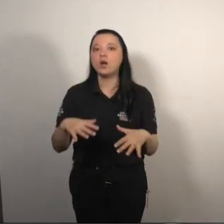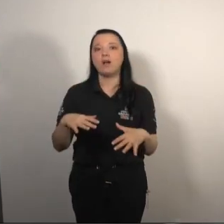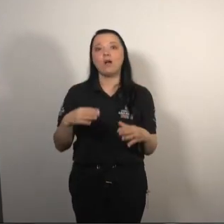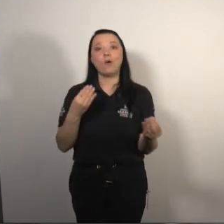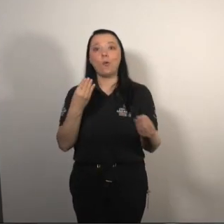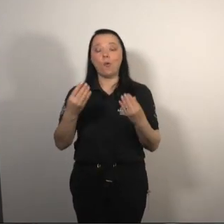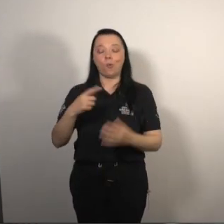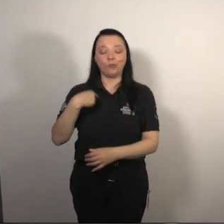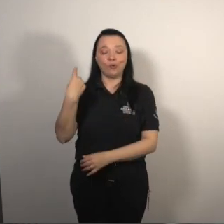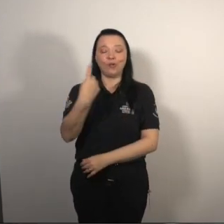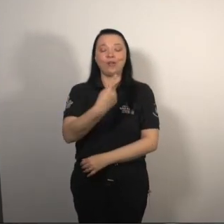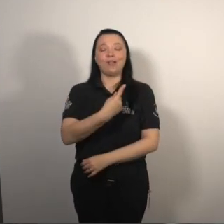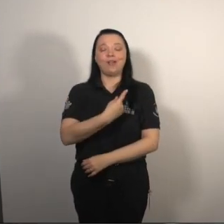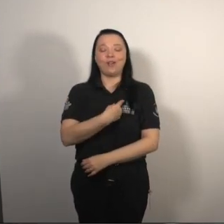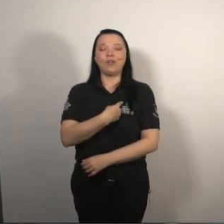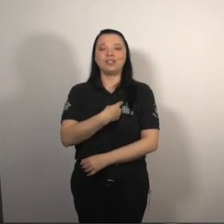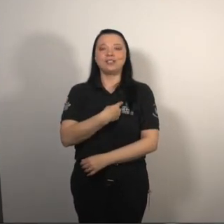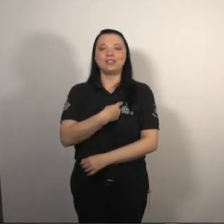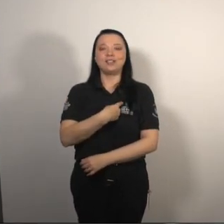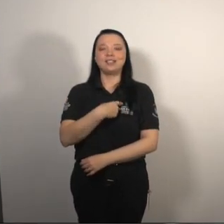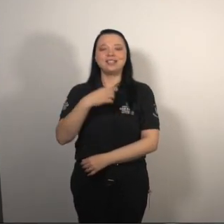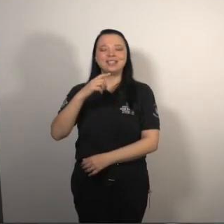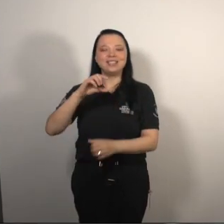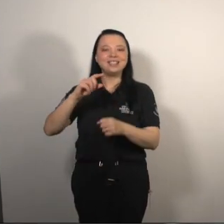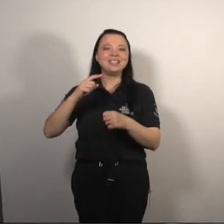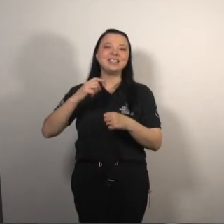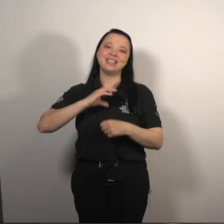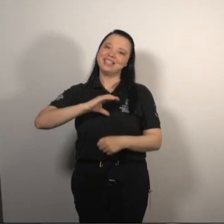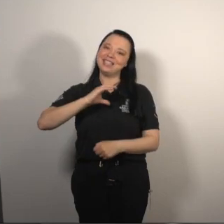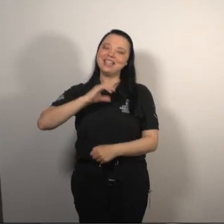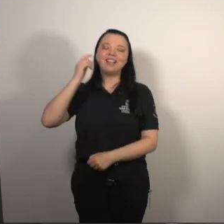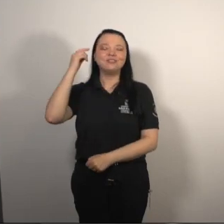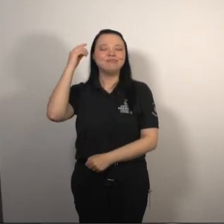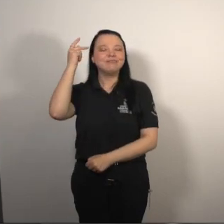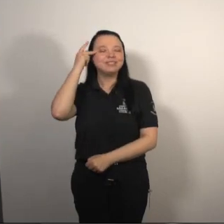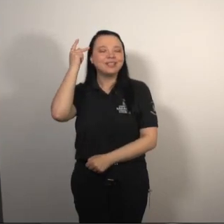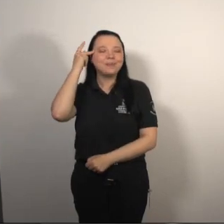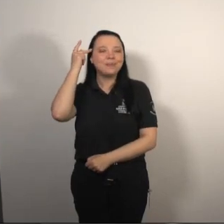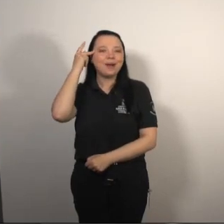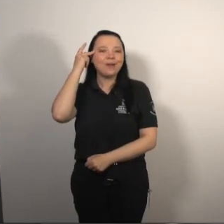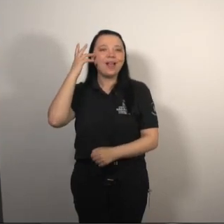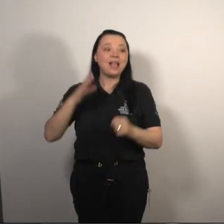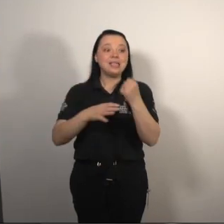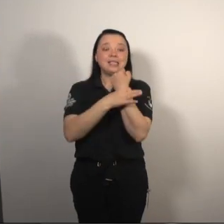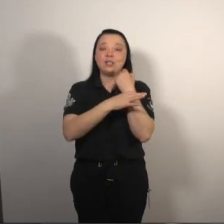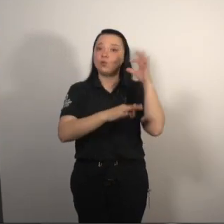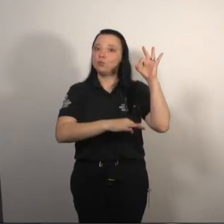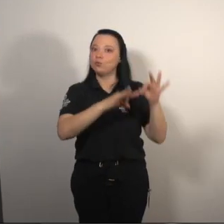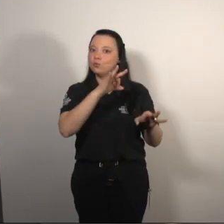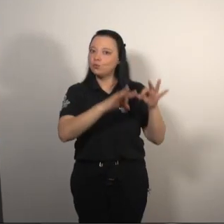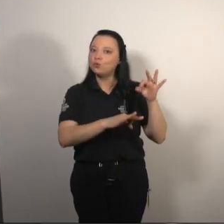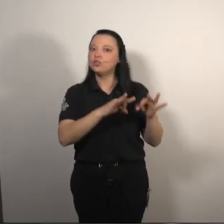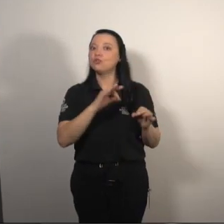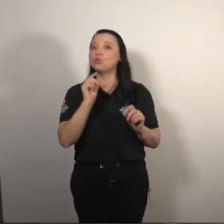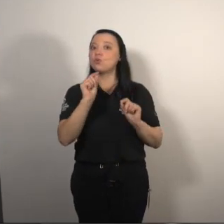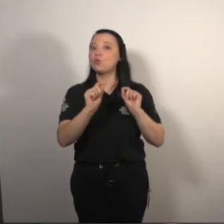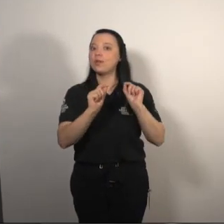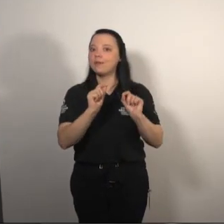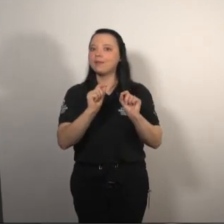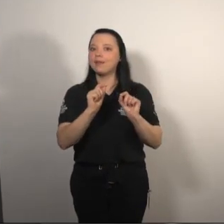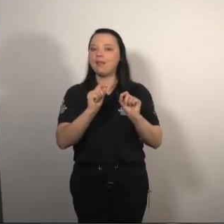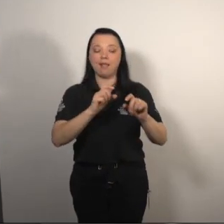nossa metrópole, ela pede, e isso traz uma segurança jurídica hoje, que além desses